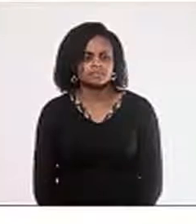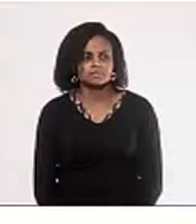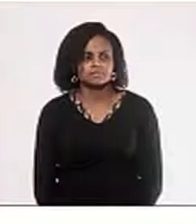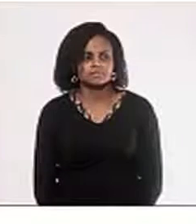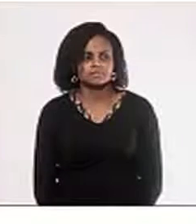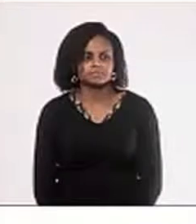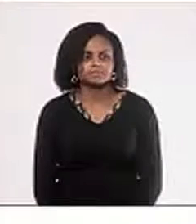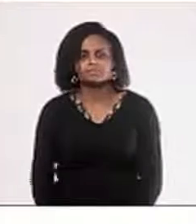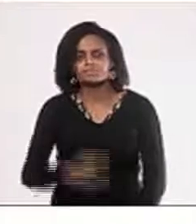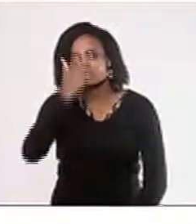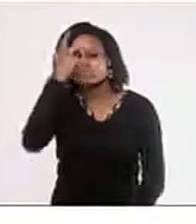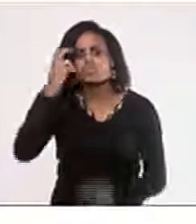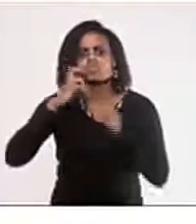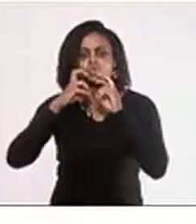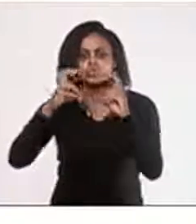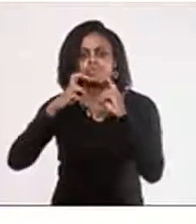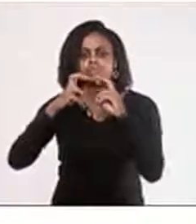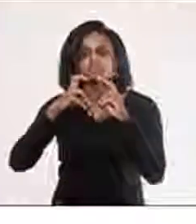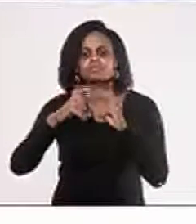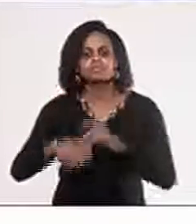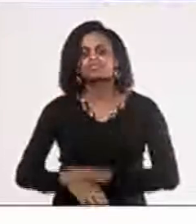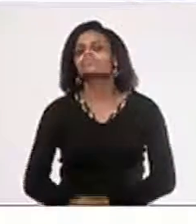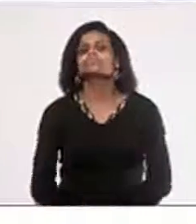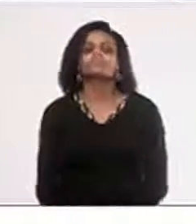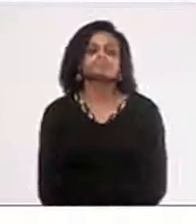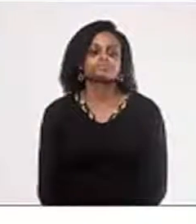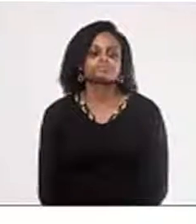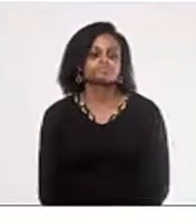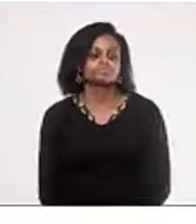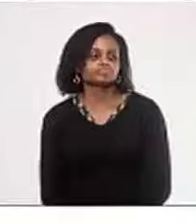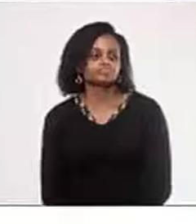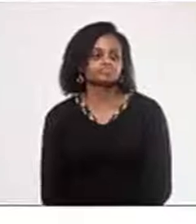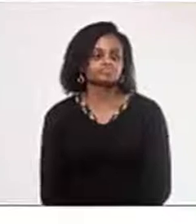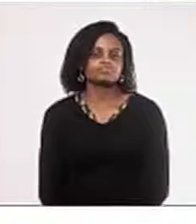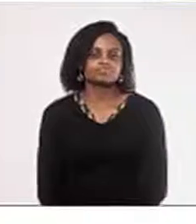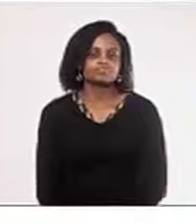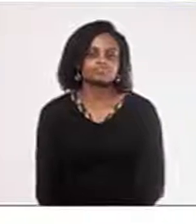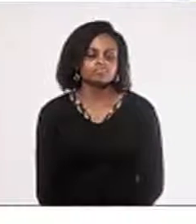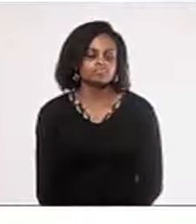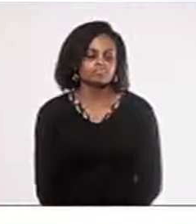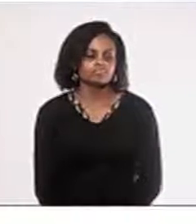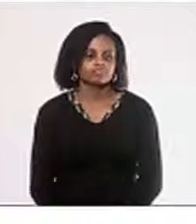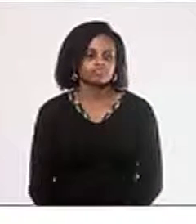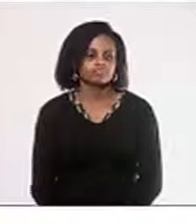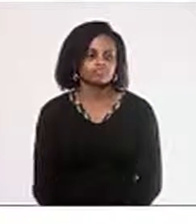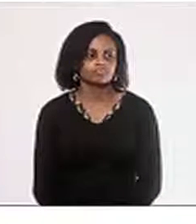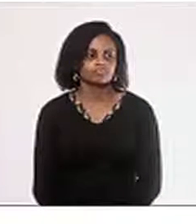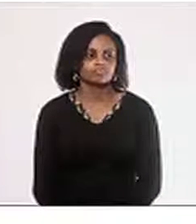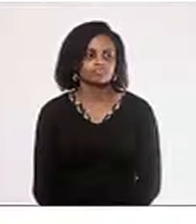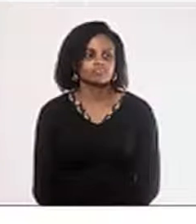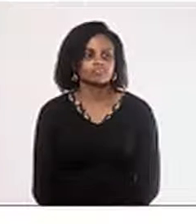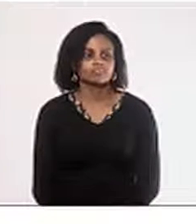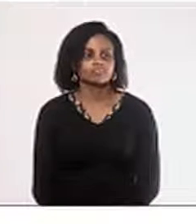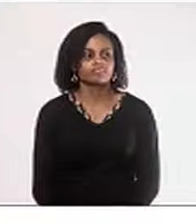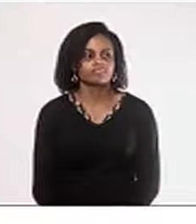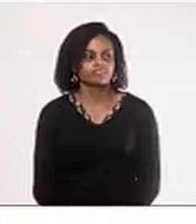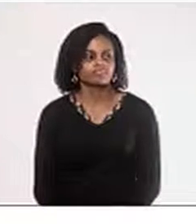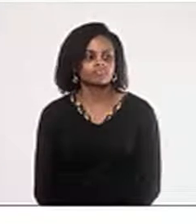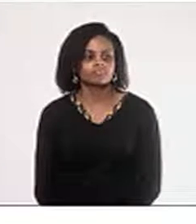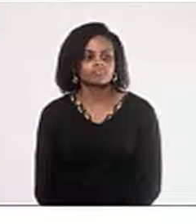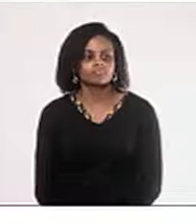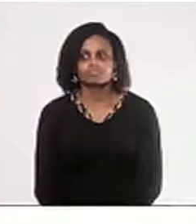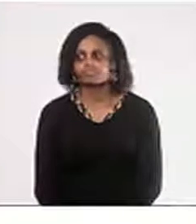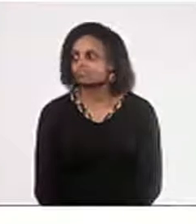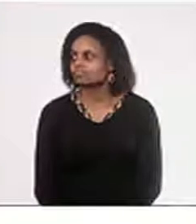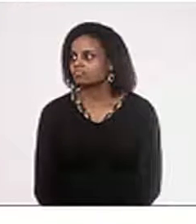A presidência pede às galerias que possam se manifestar após a fala do parlamentar,